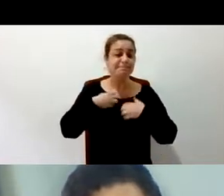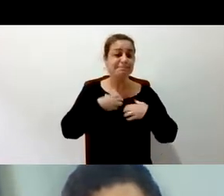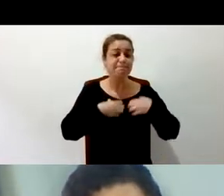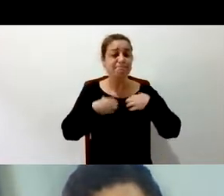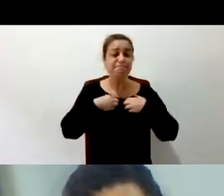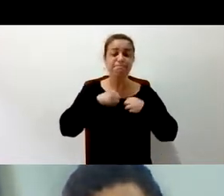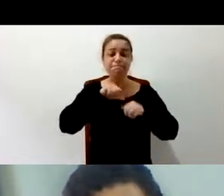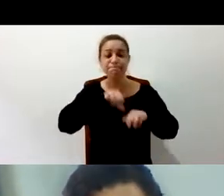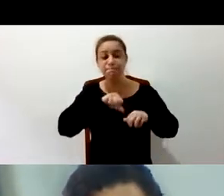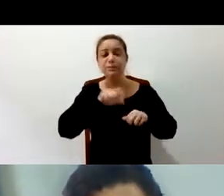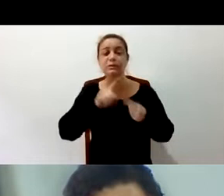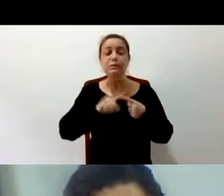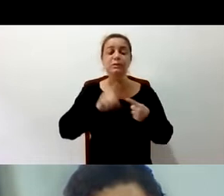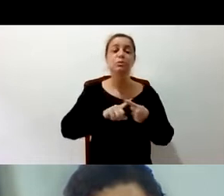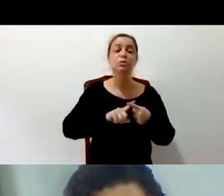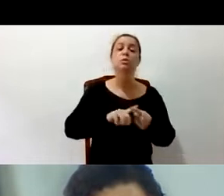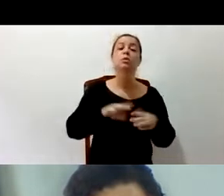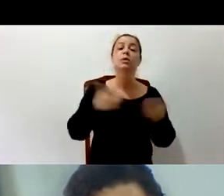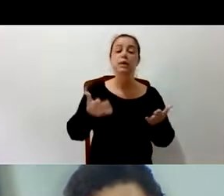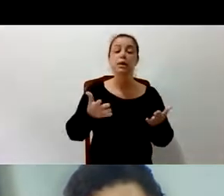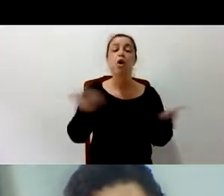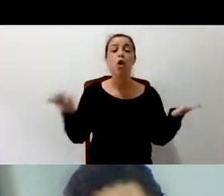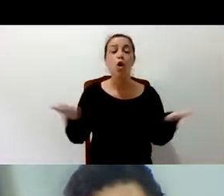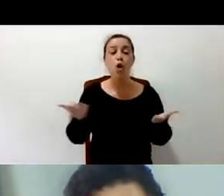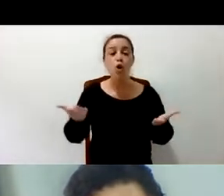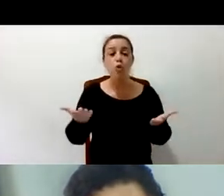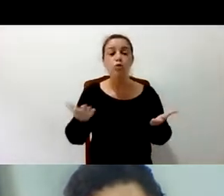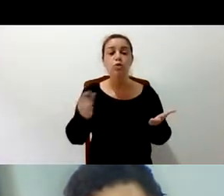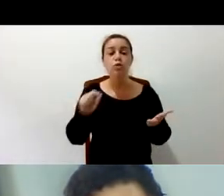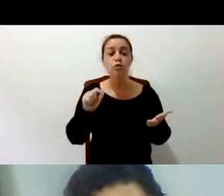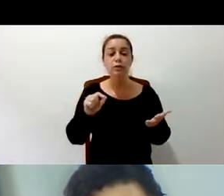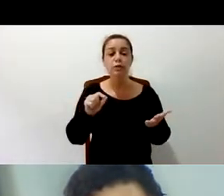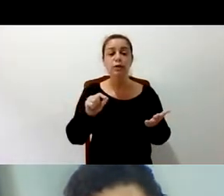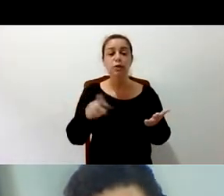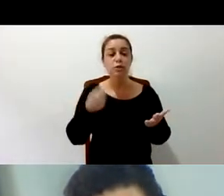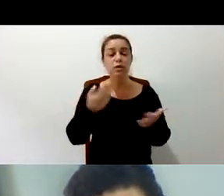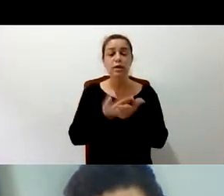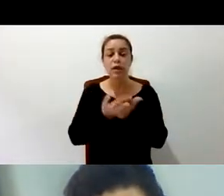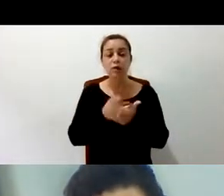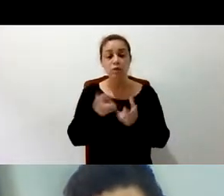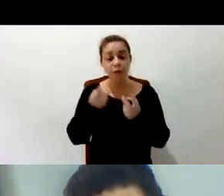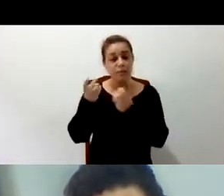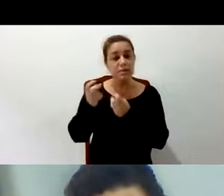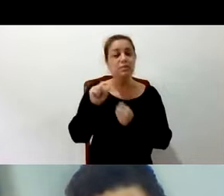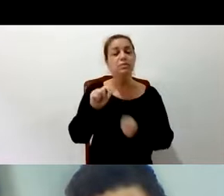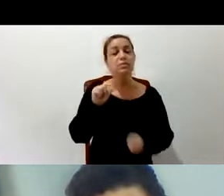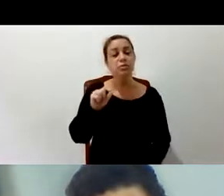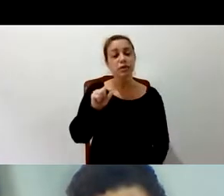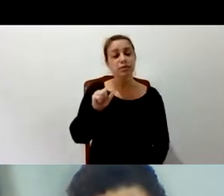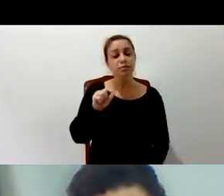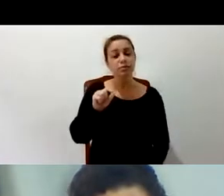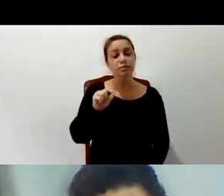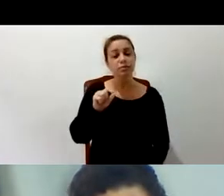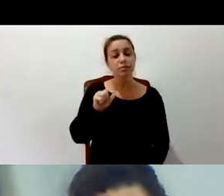é o que está em jogo atualmente é o que a gente viu na sua aula, professor, é o precariado,